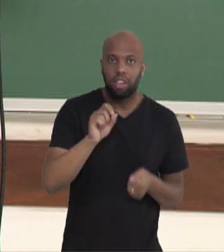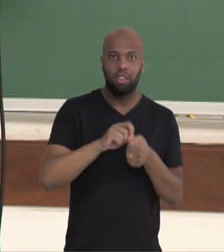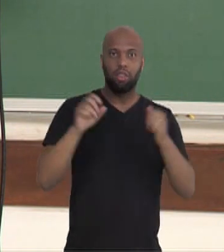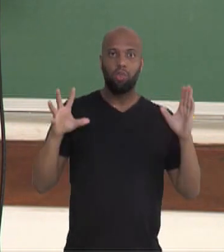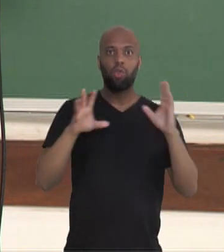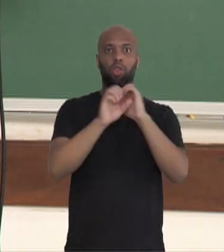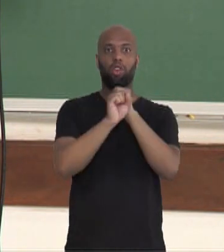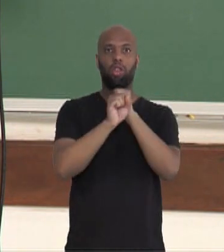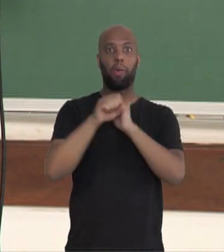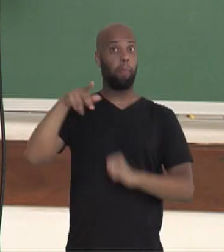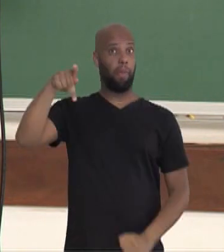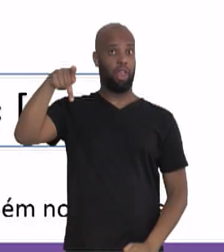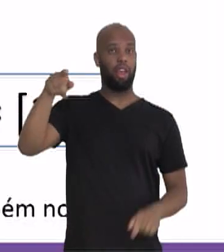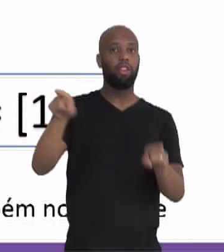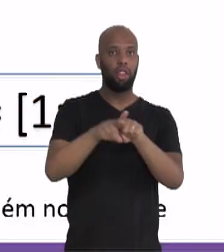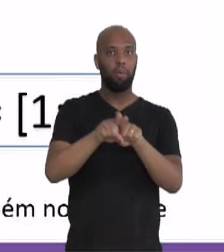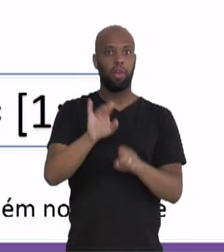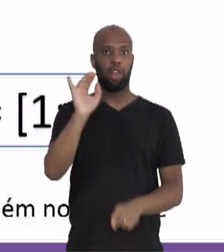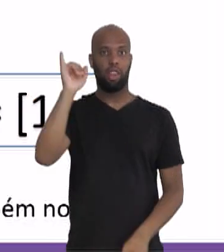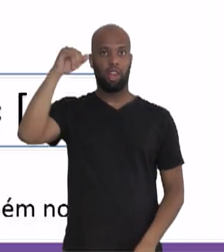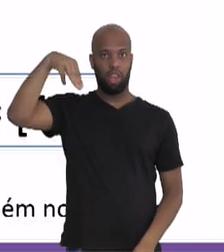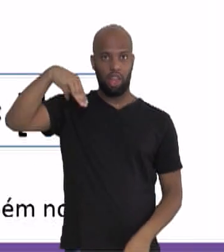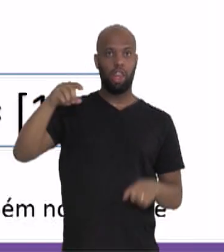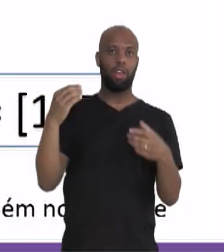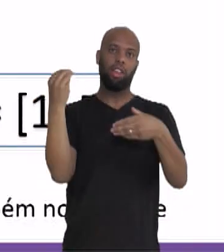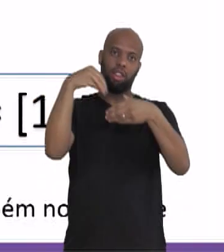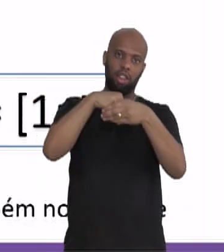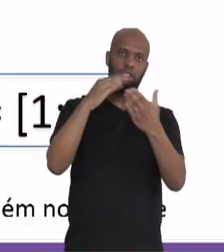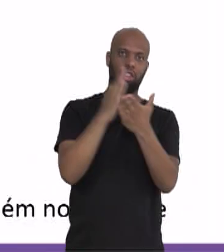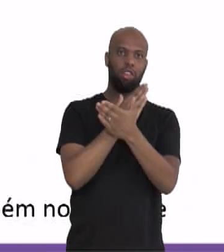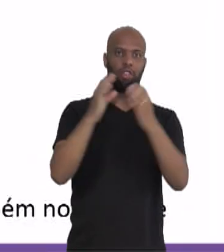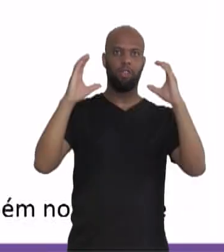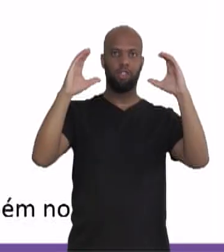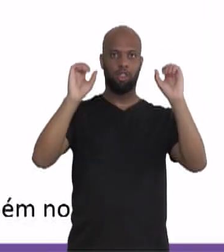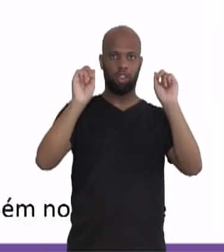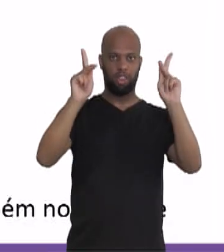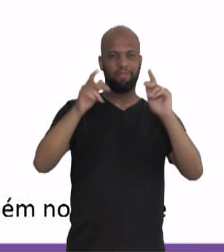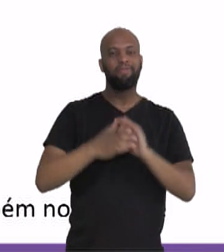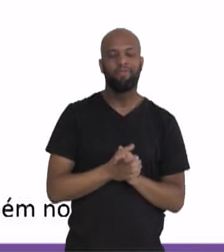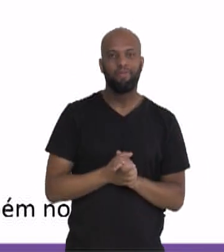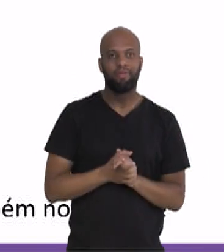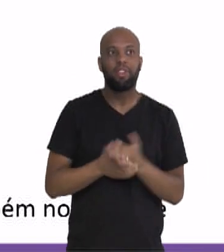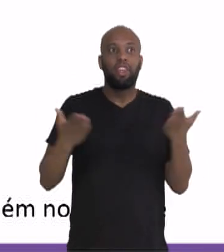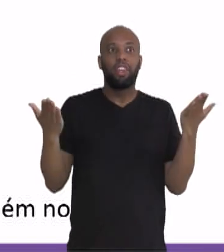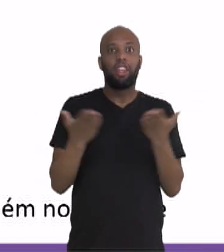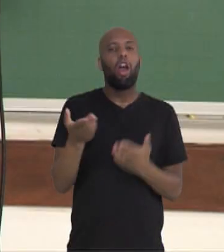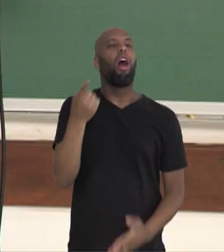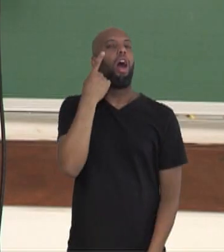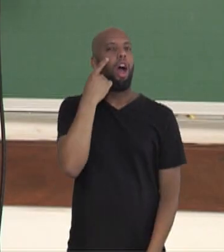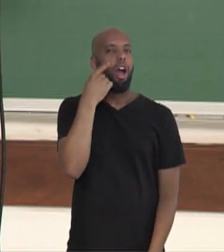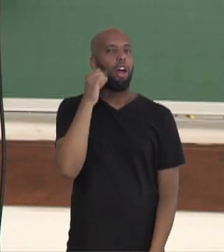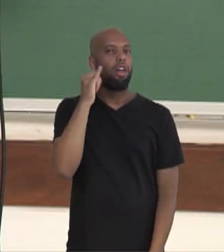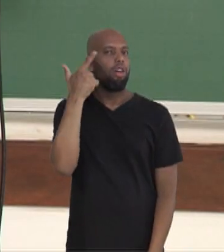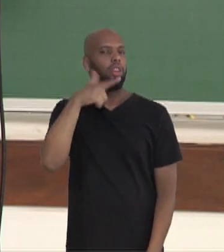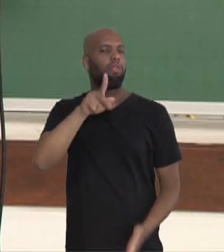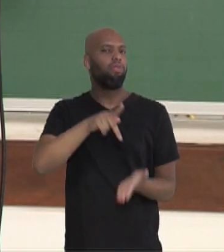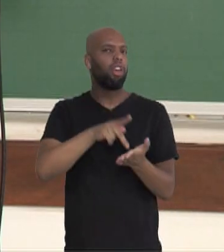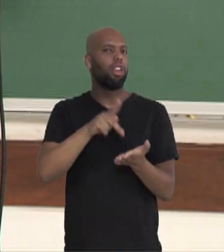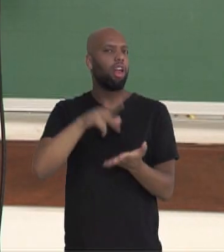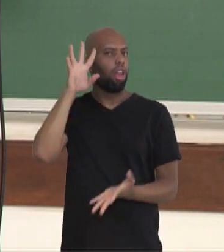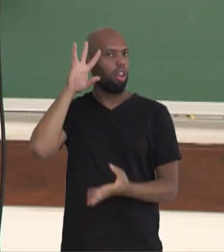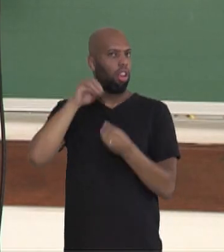então o período e a imagem dentro de determinadas funções, perfeito? Vamos ver se a gente conseguiu entender